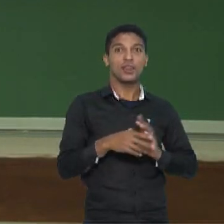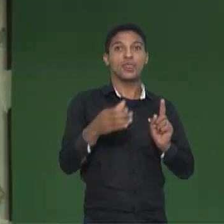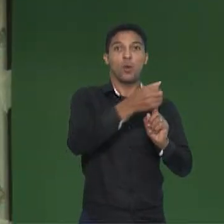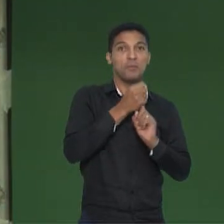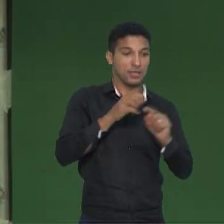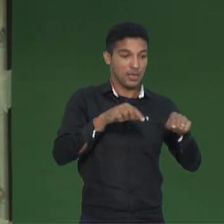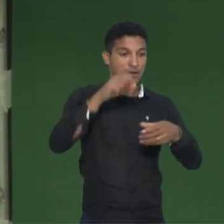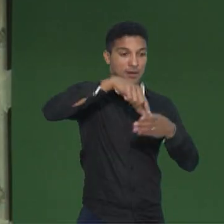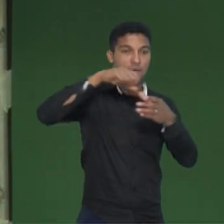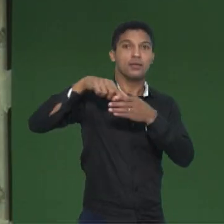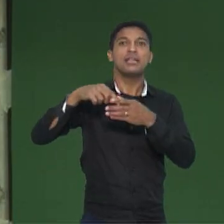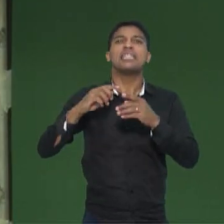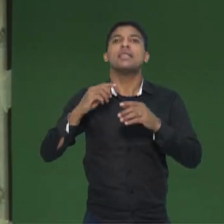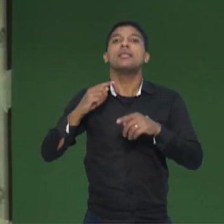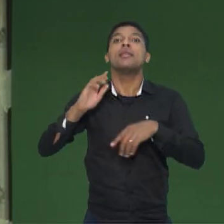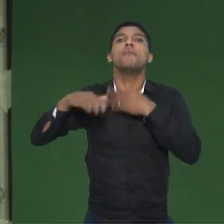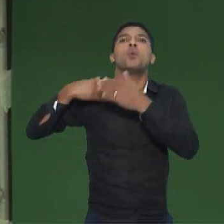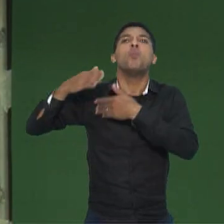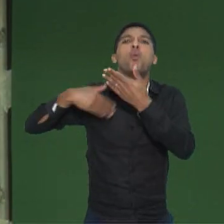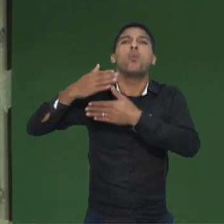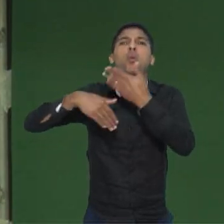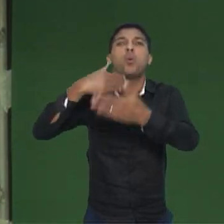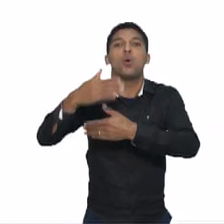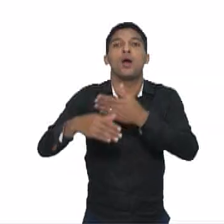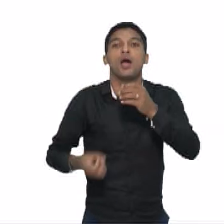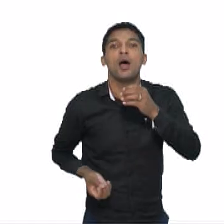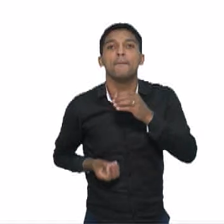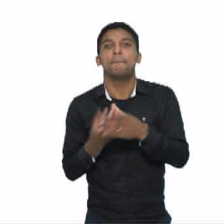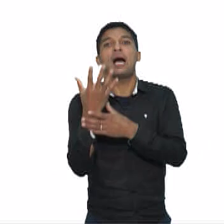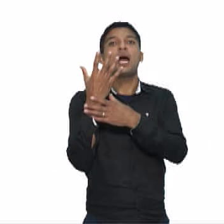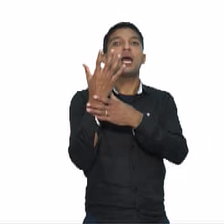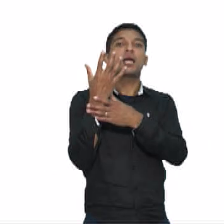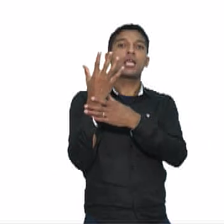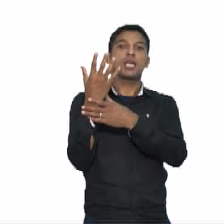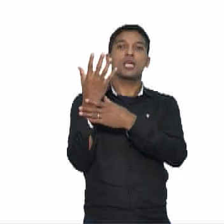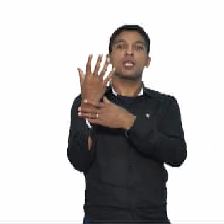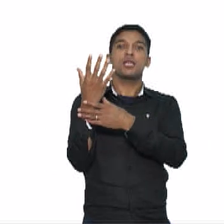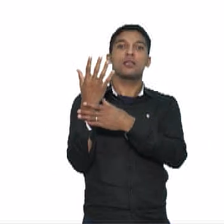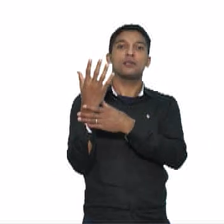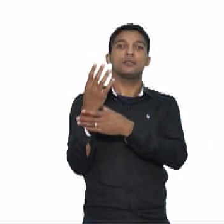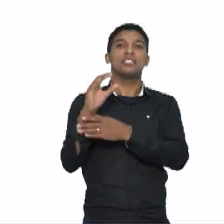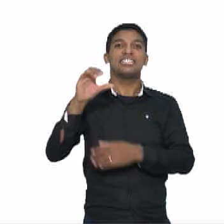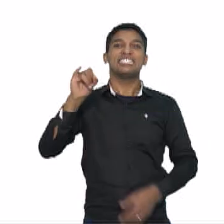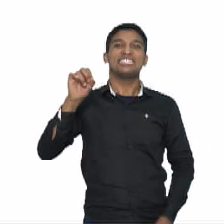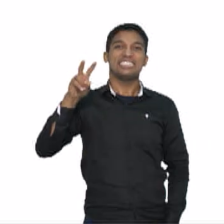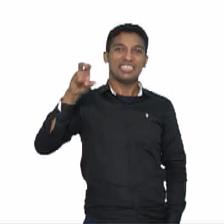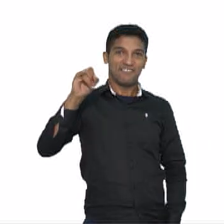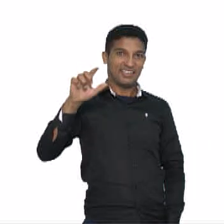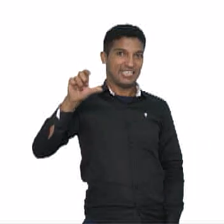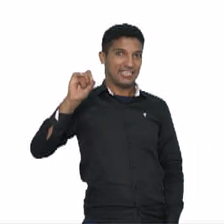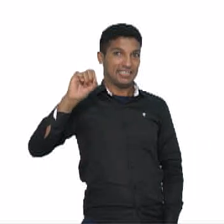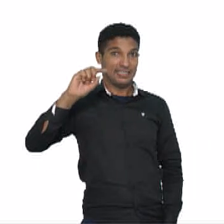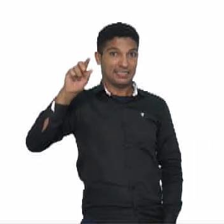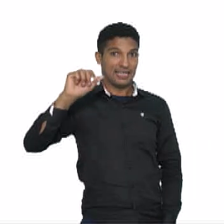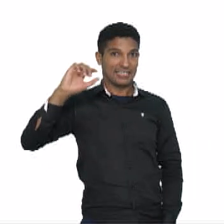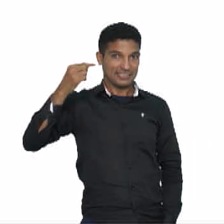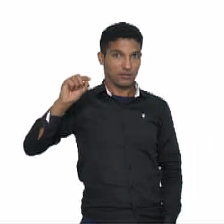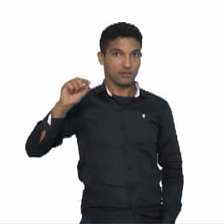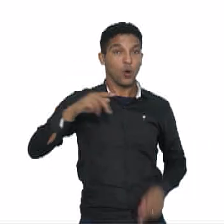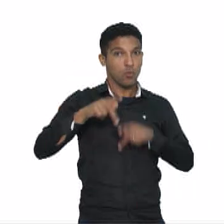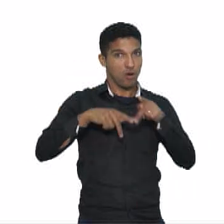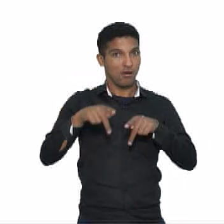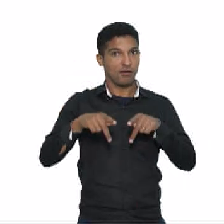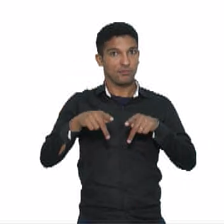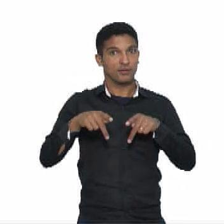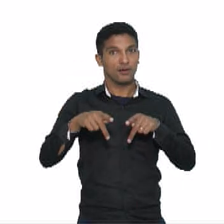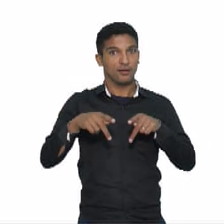surgiram? Já vamos ver no mapa. A domesticação tem um marco inicial na ação dos homens primitivos, dos